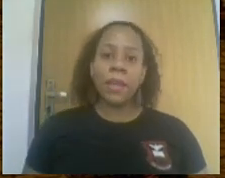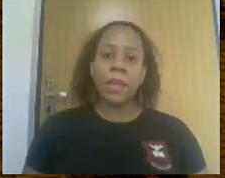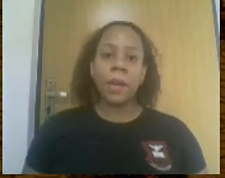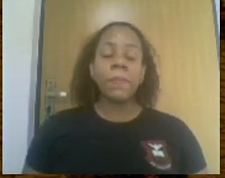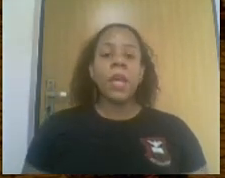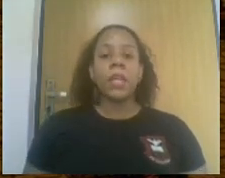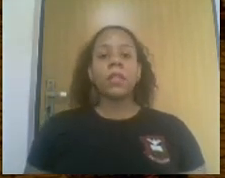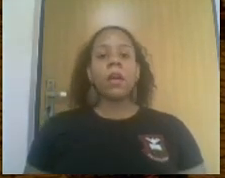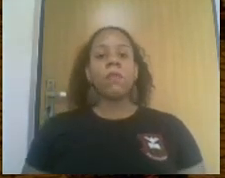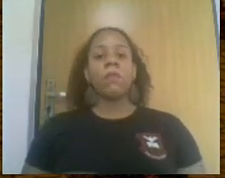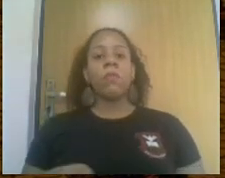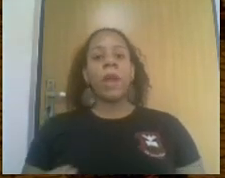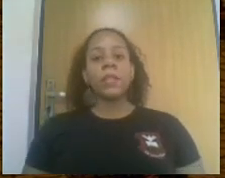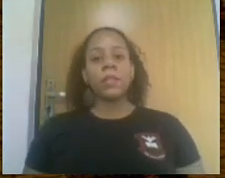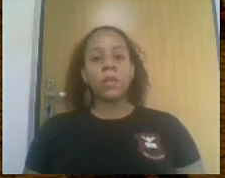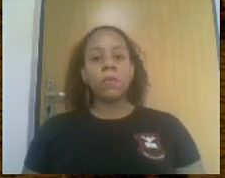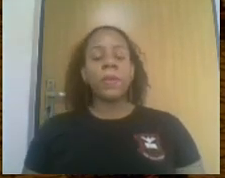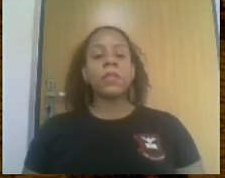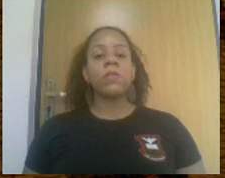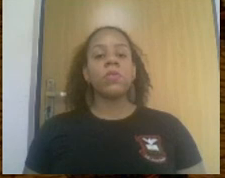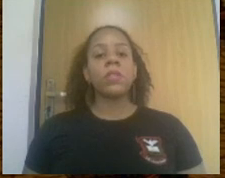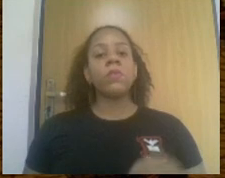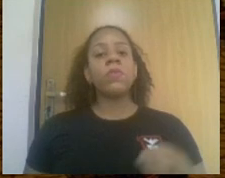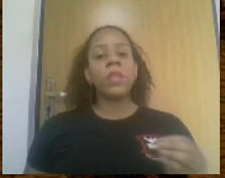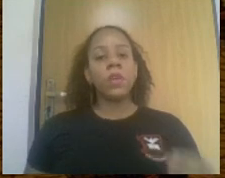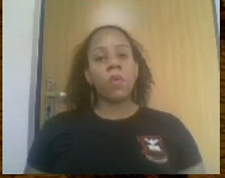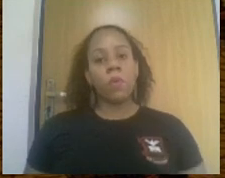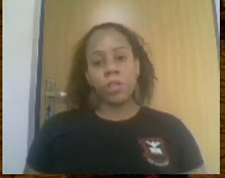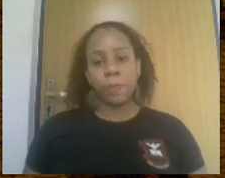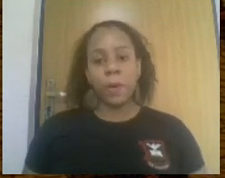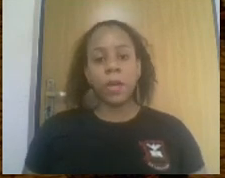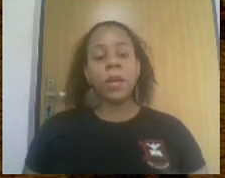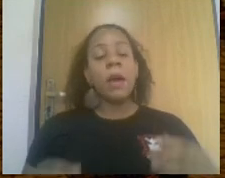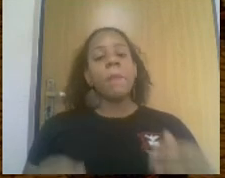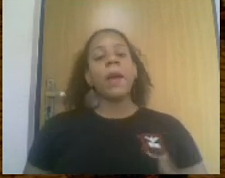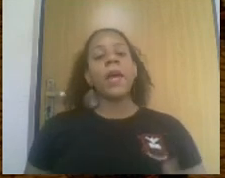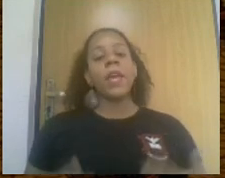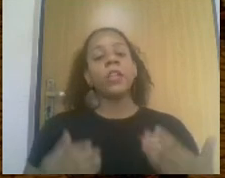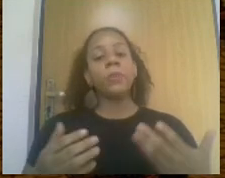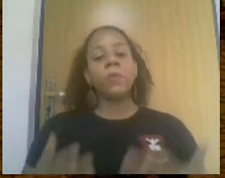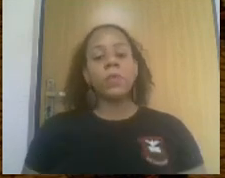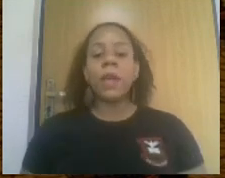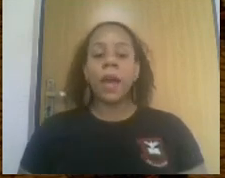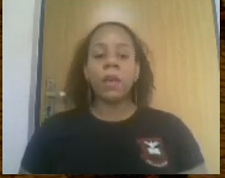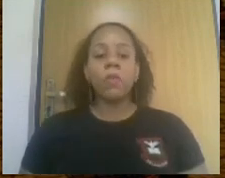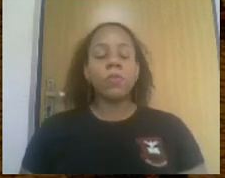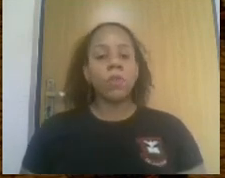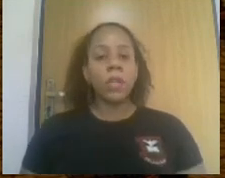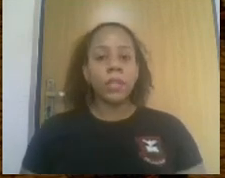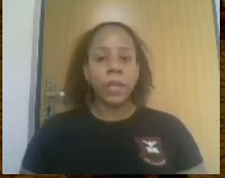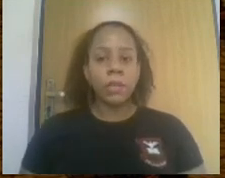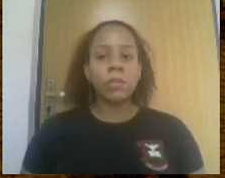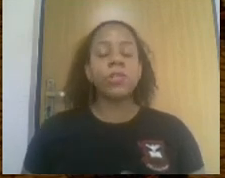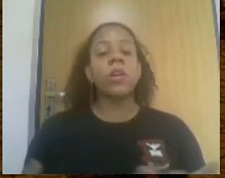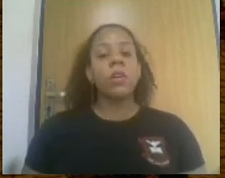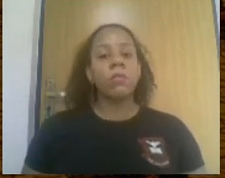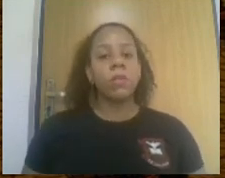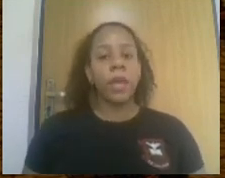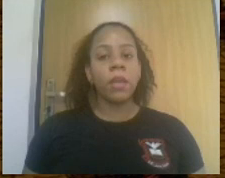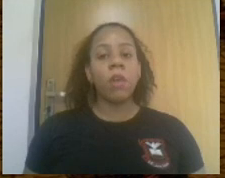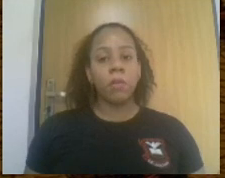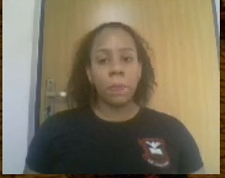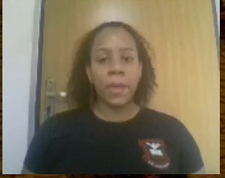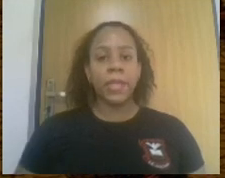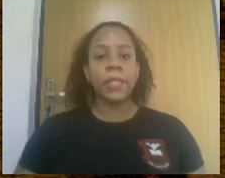pela Bahia. Então, o Brasil precisou se unir com a Espanha para expulsar os holandeses